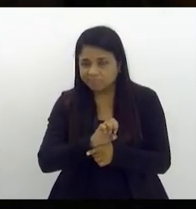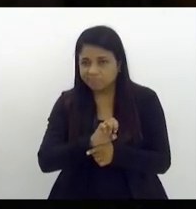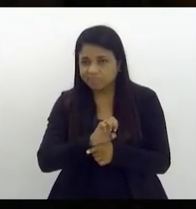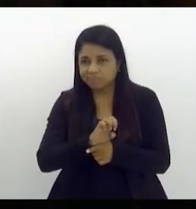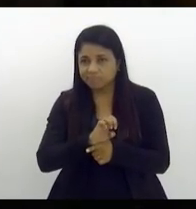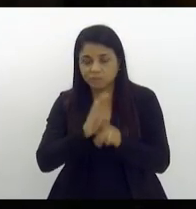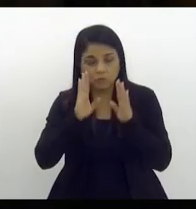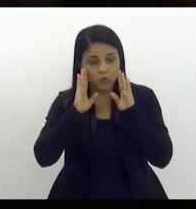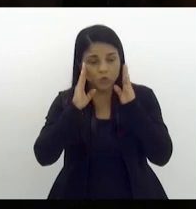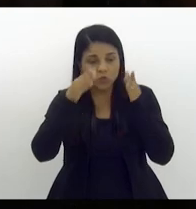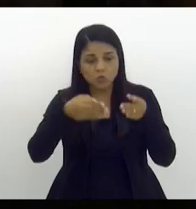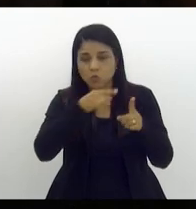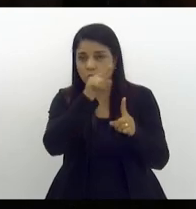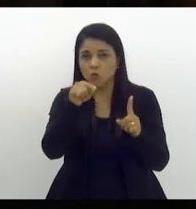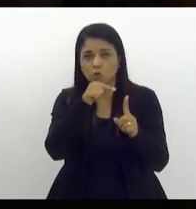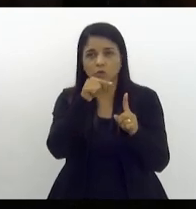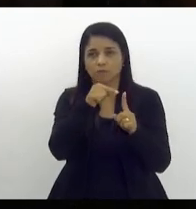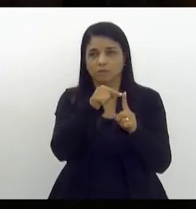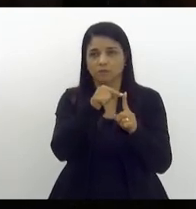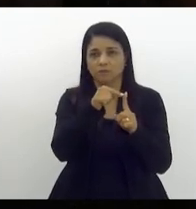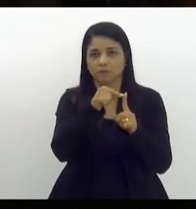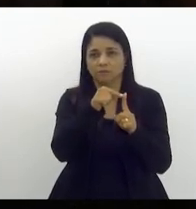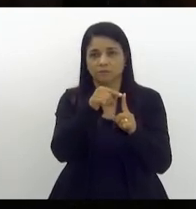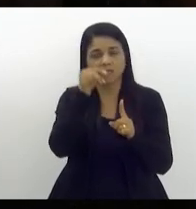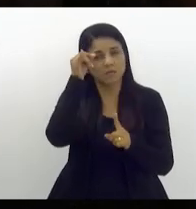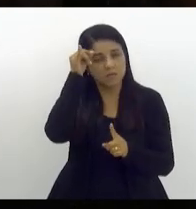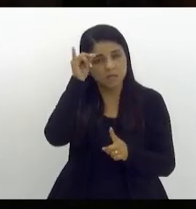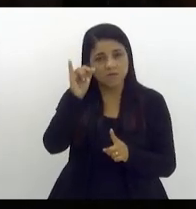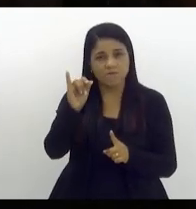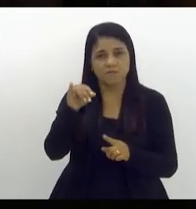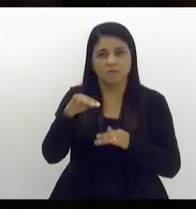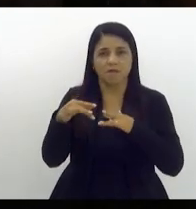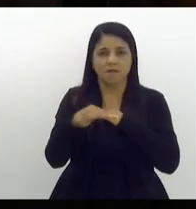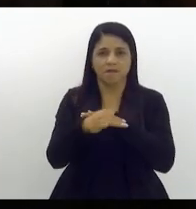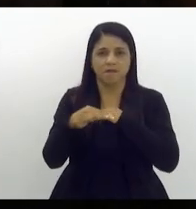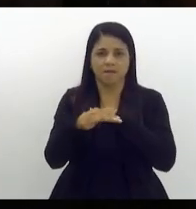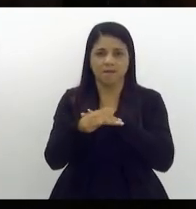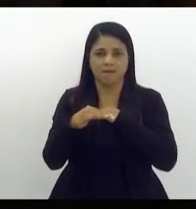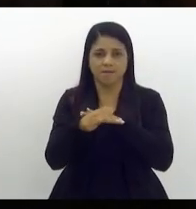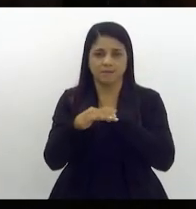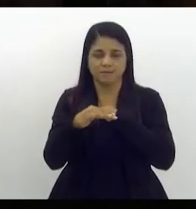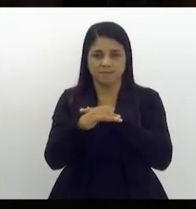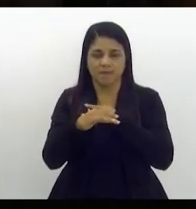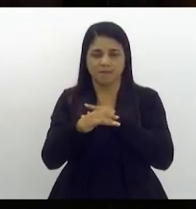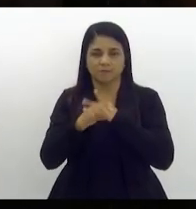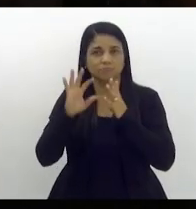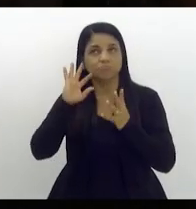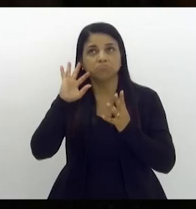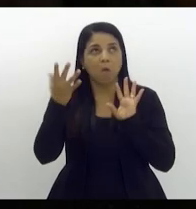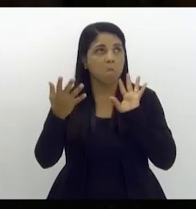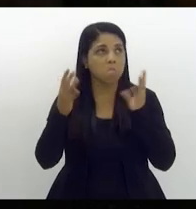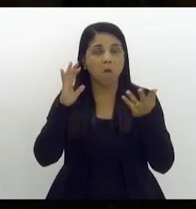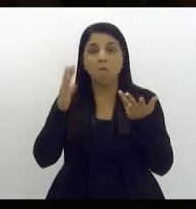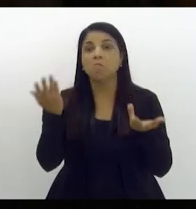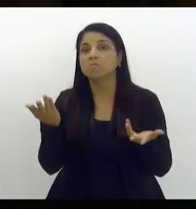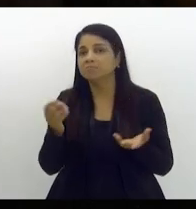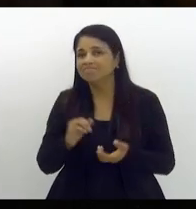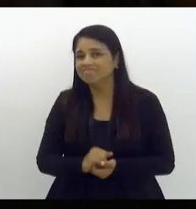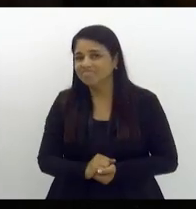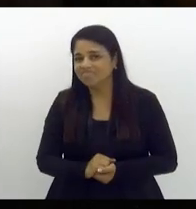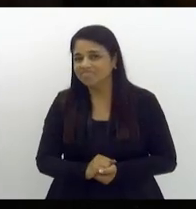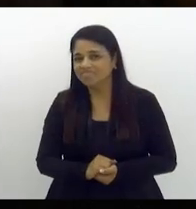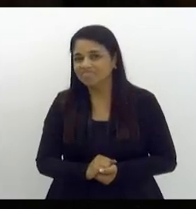direção a tornar essas cidades mais resistentes a intempéries?